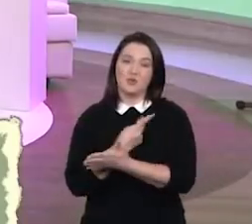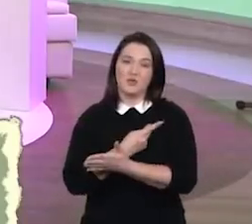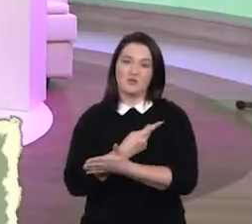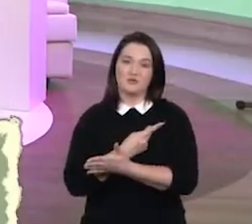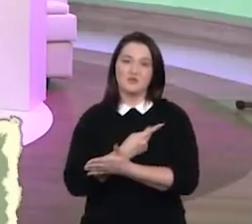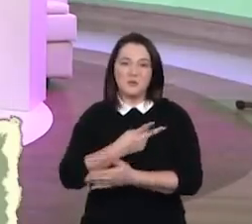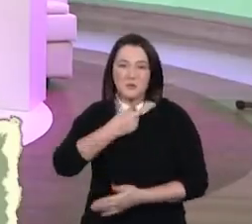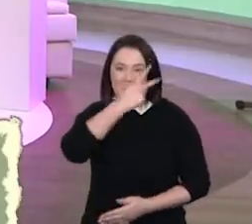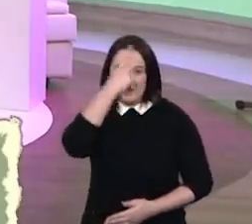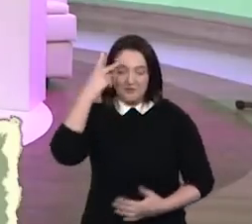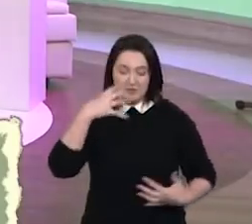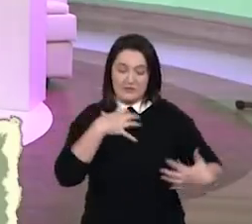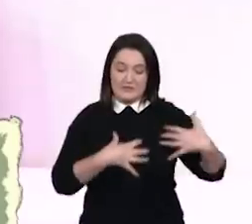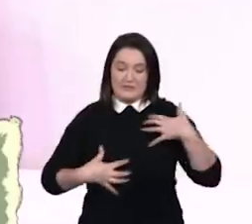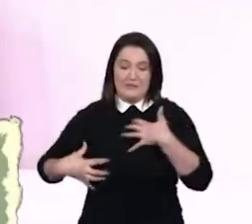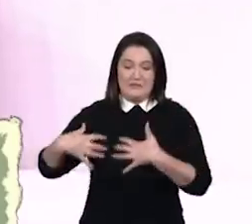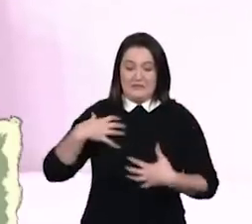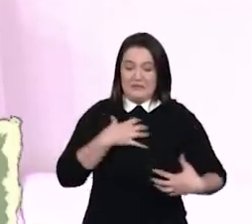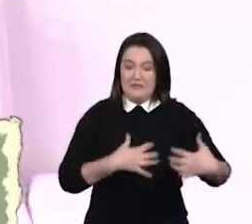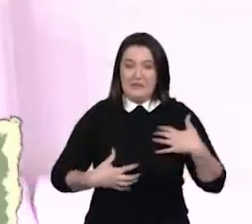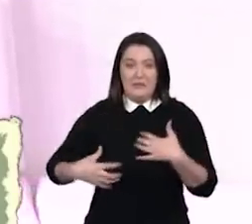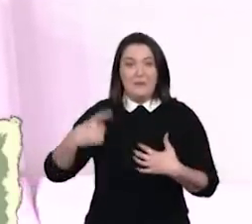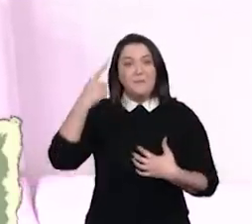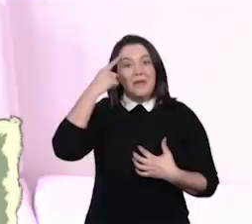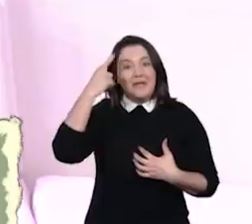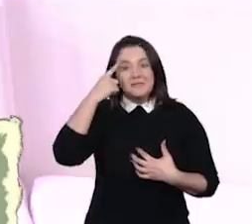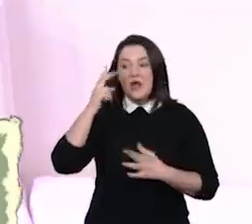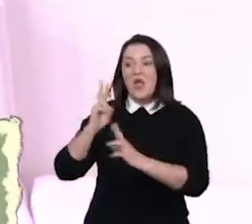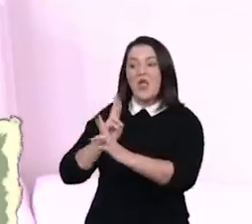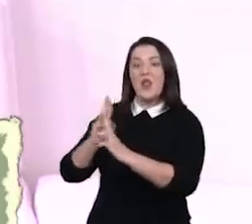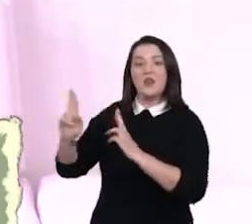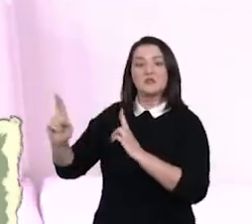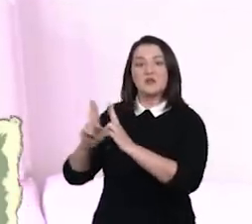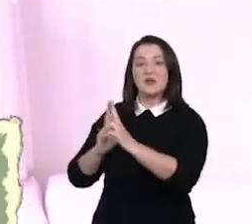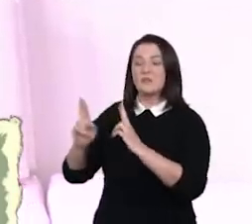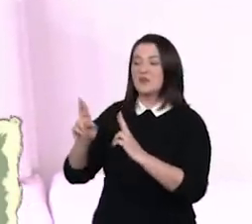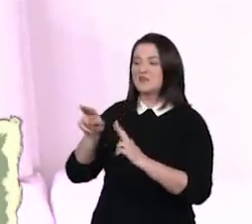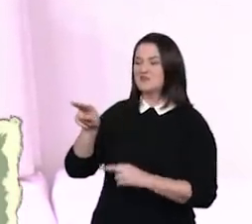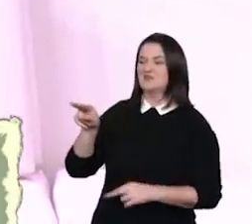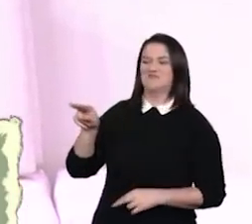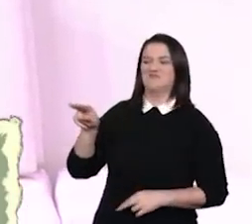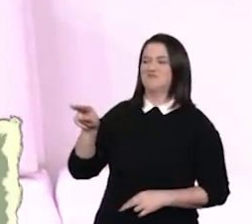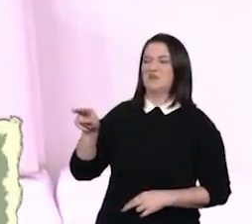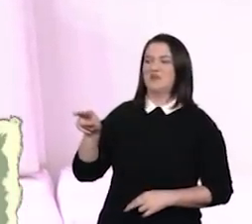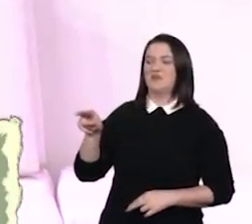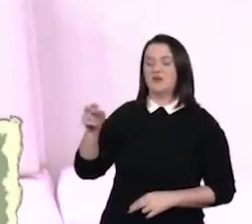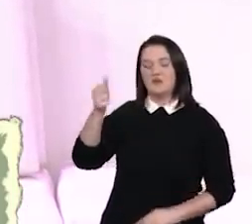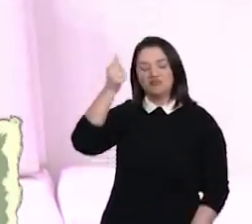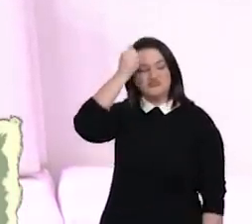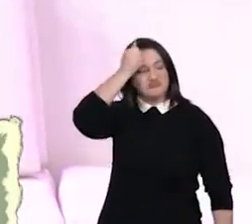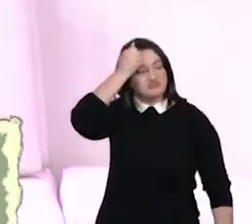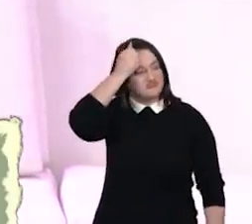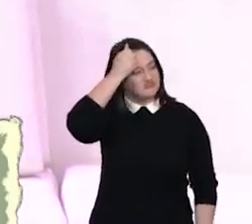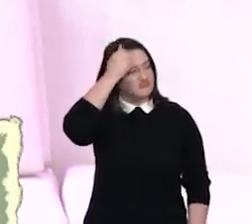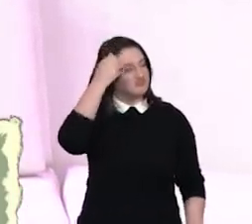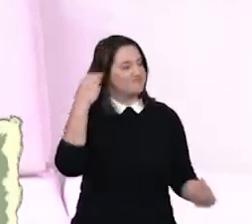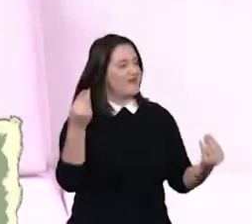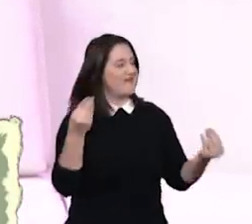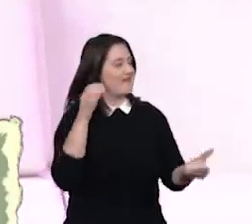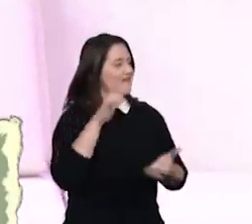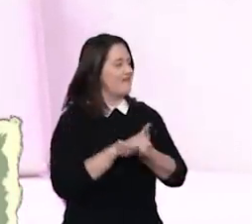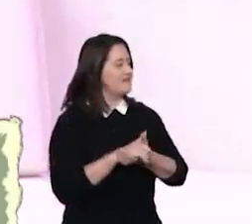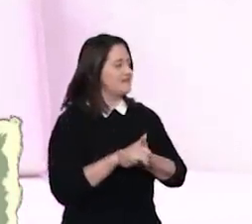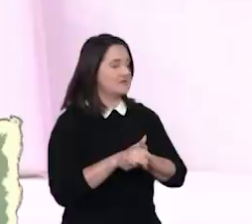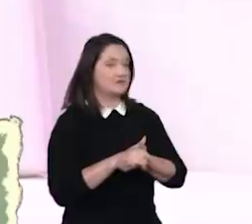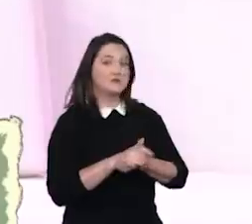estão tão angustiadas que acham que os seus relacionamentos foram um erro, uma escolha equivocada que hoje